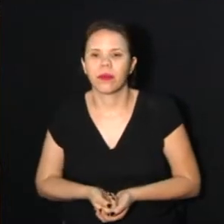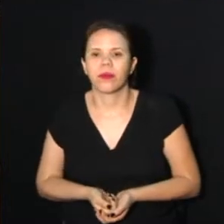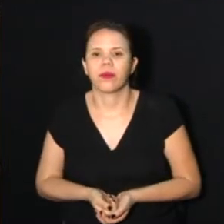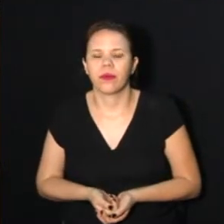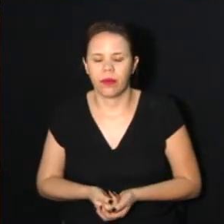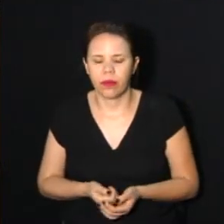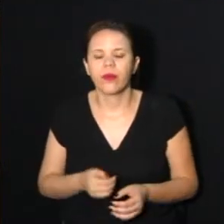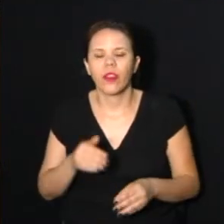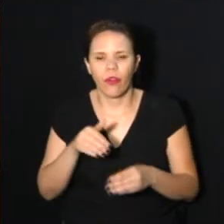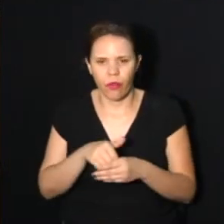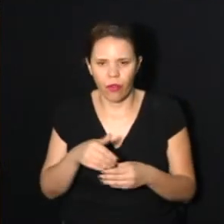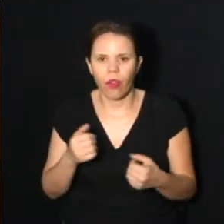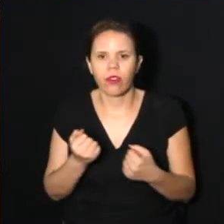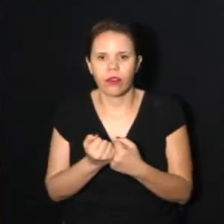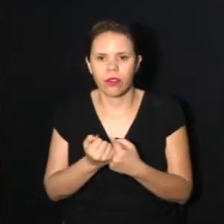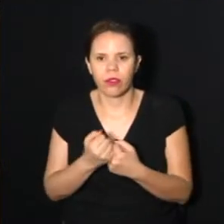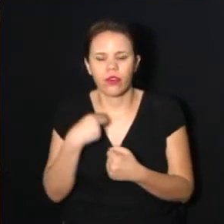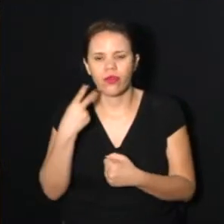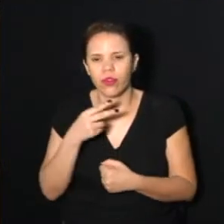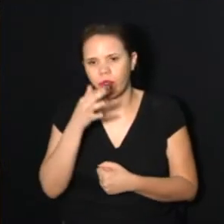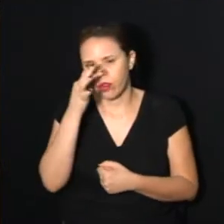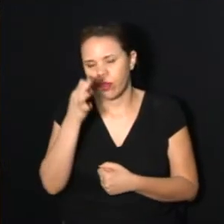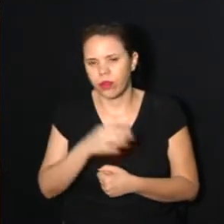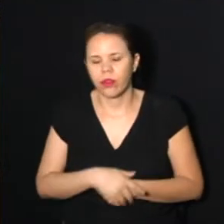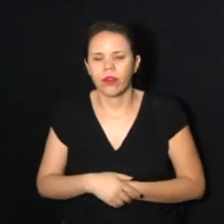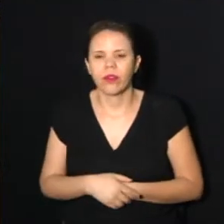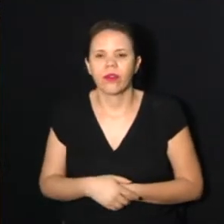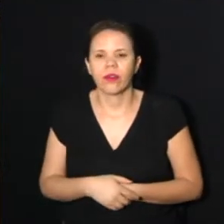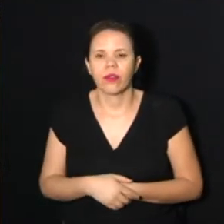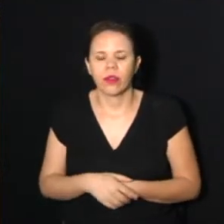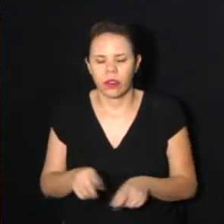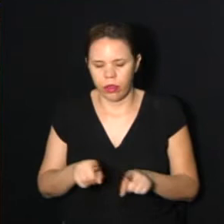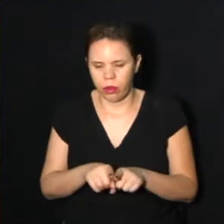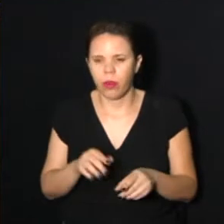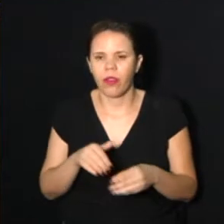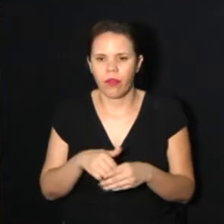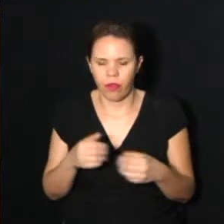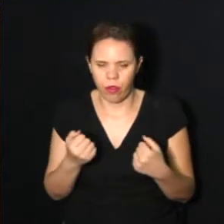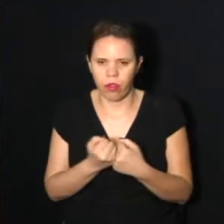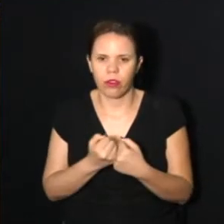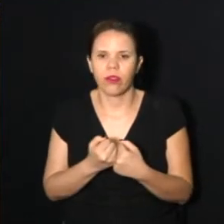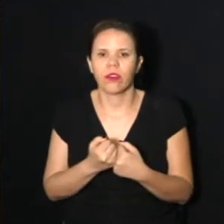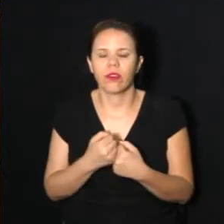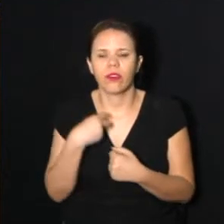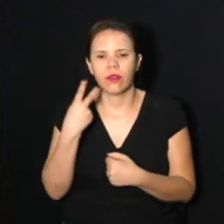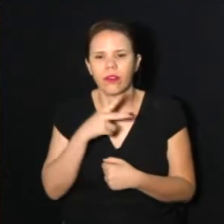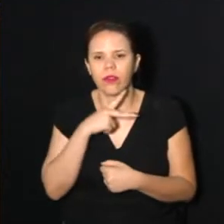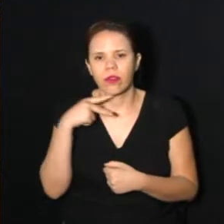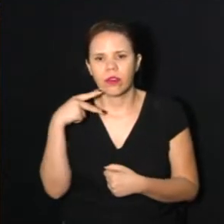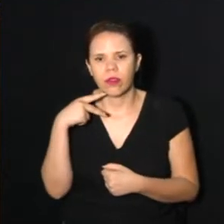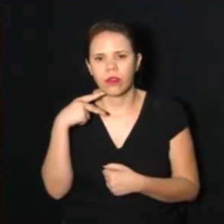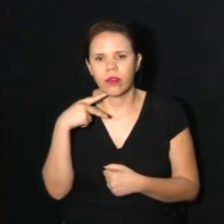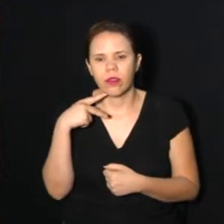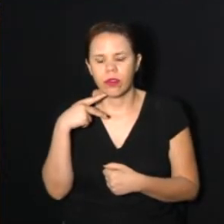Eu acompanho, senhor presidente. Vereador Antônio Flores. Também acompanho, presidente. Vereador Pirmínio Monteiro. Acompanho, meu voto